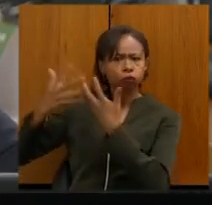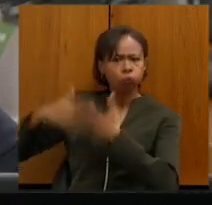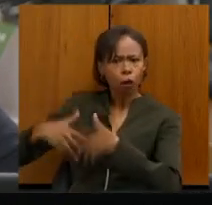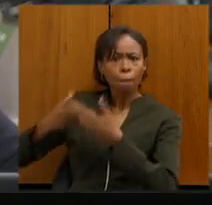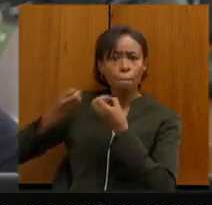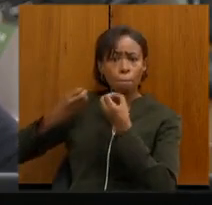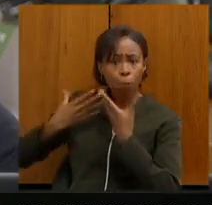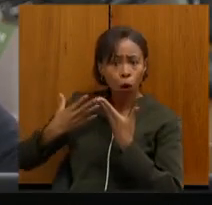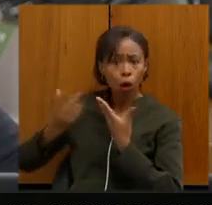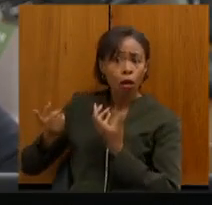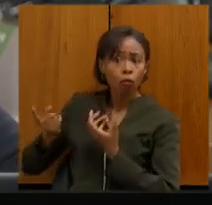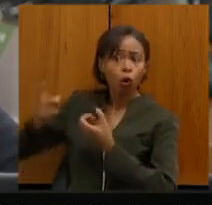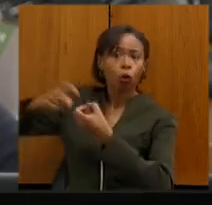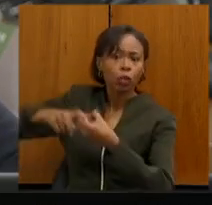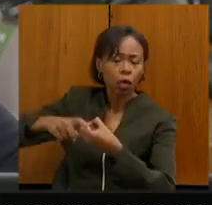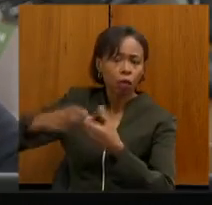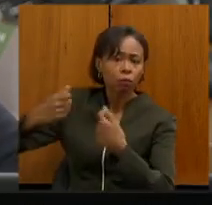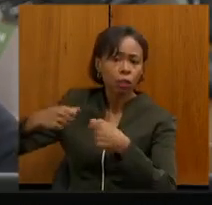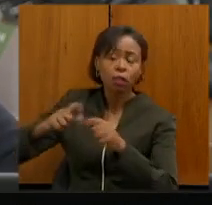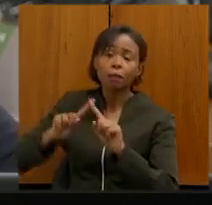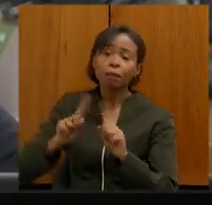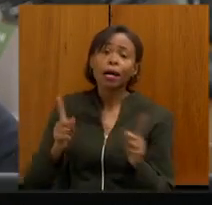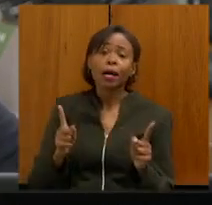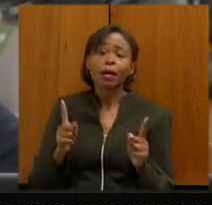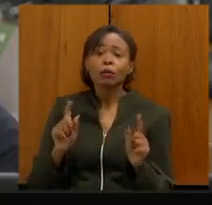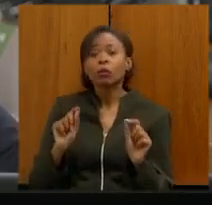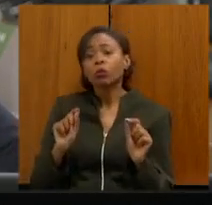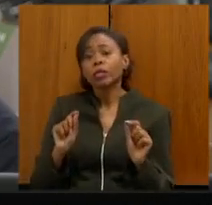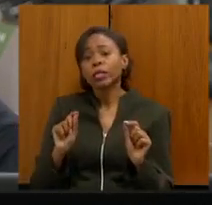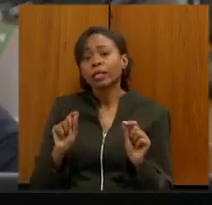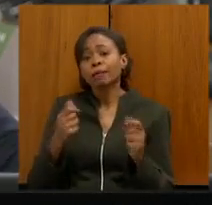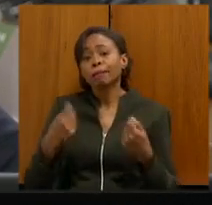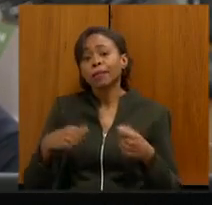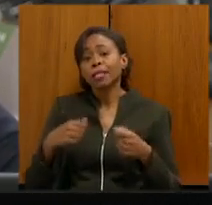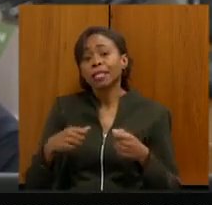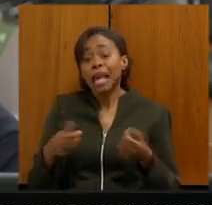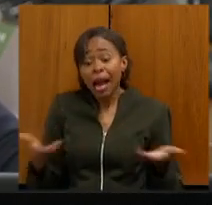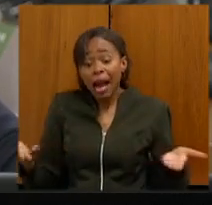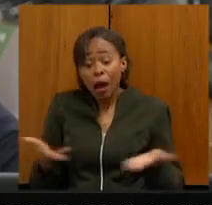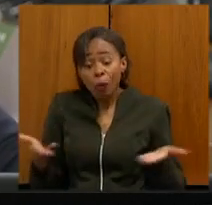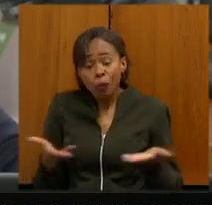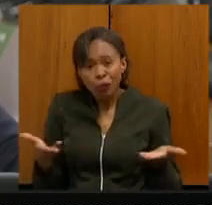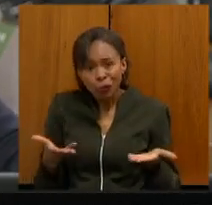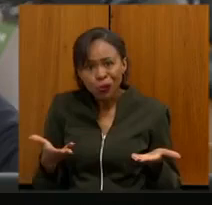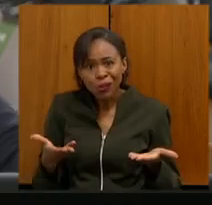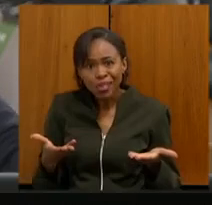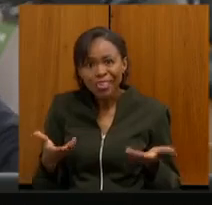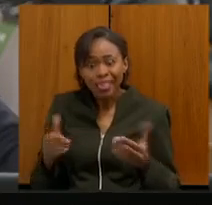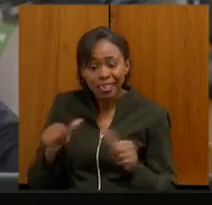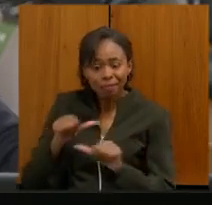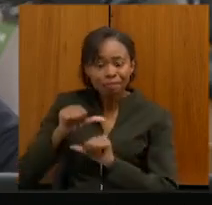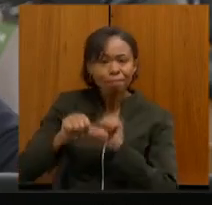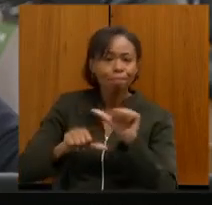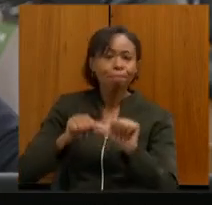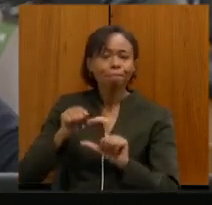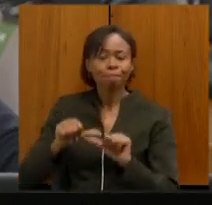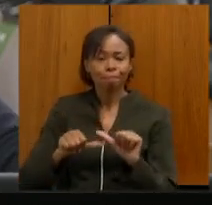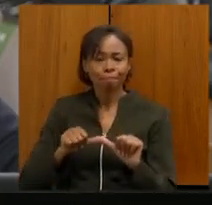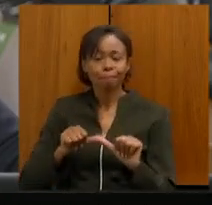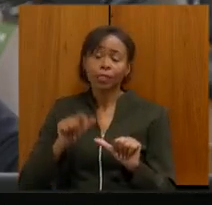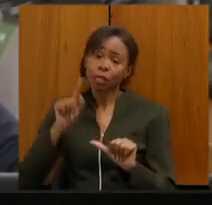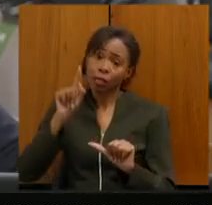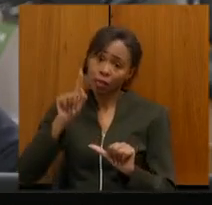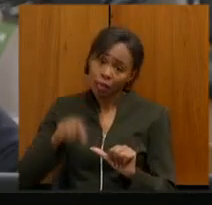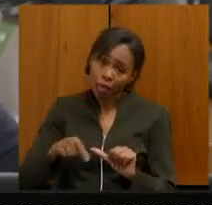ser retomado mas o que é que foi e Tem sido possível construir a partir do que temos não é isso eu acho que é um ponto